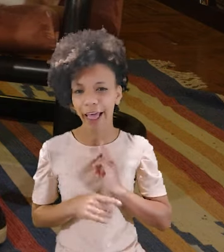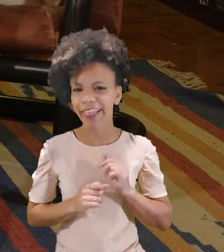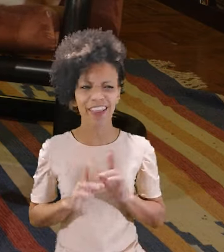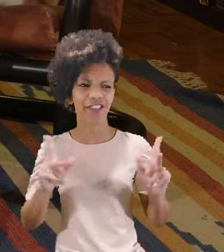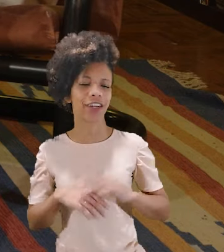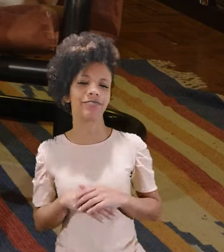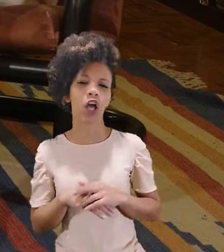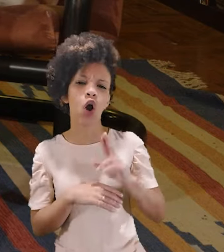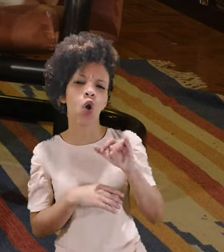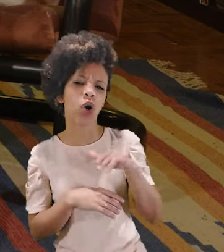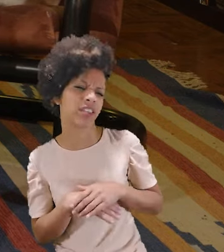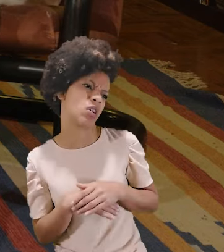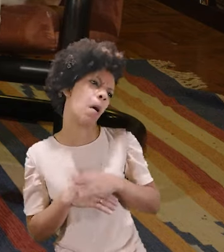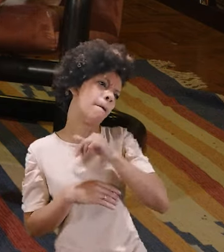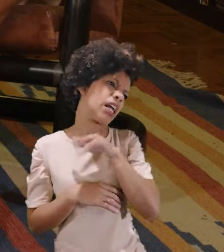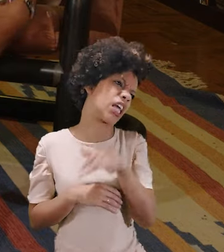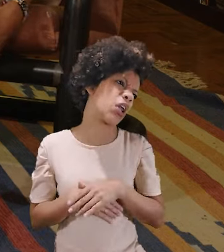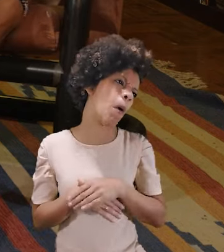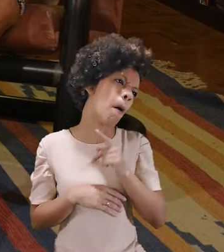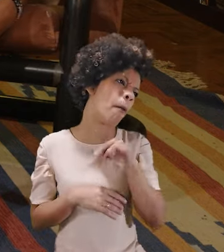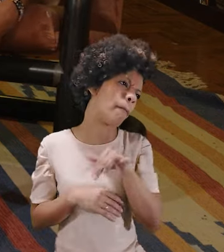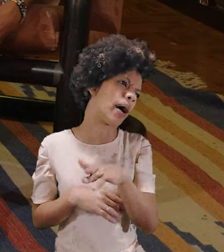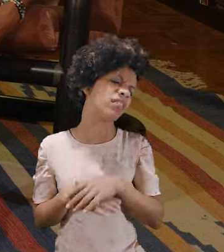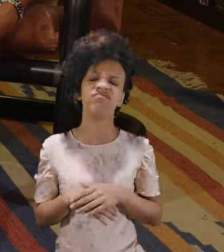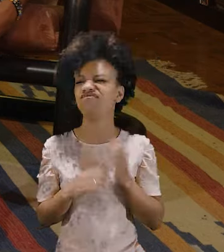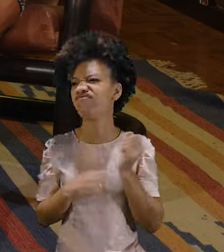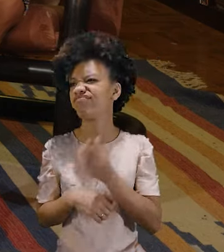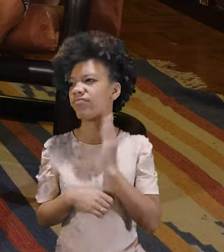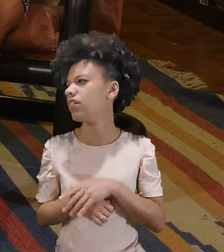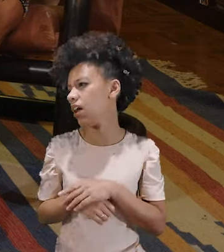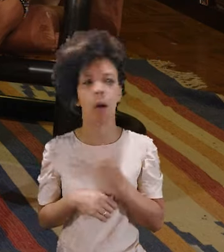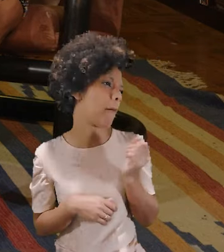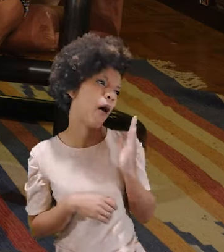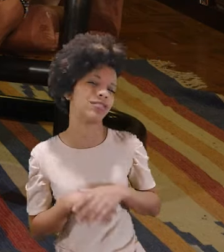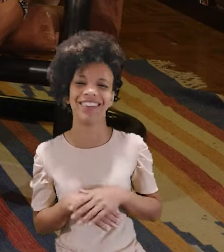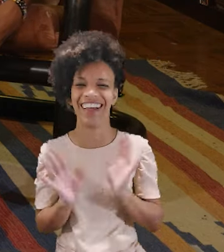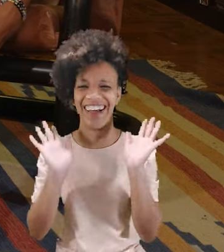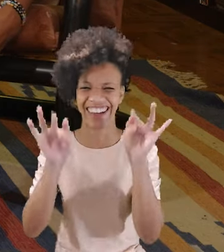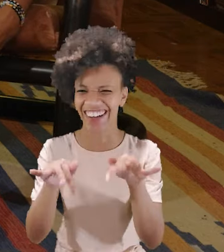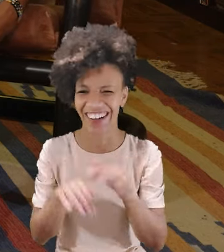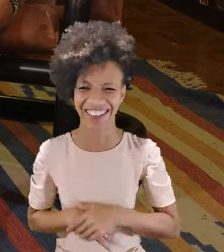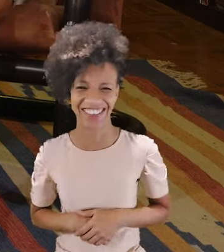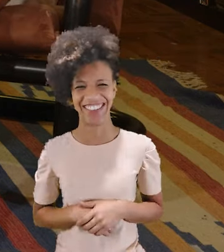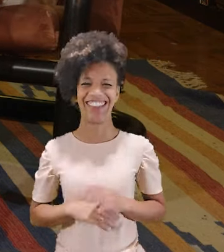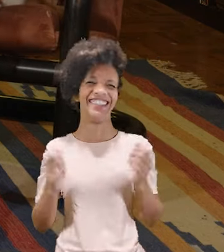tem nada mulher Rodrigo acho o marinheiro Popeye um bosta do marido para o pai é